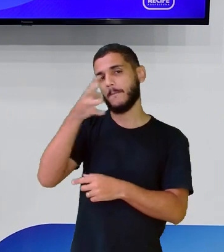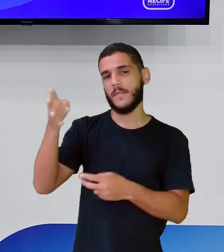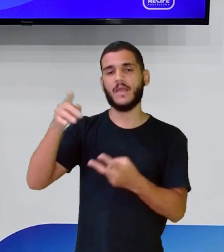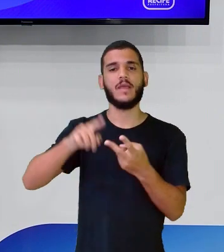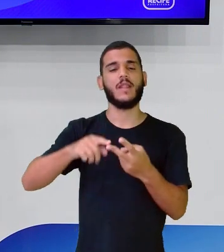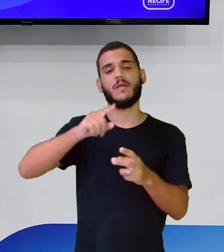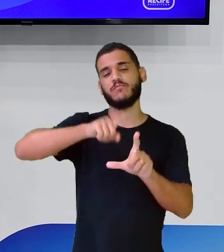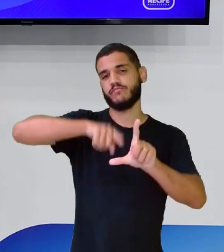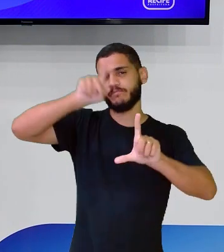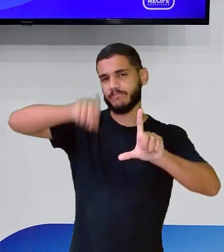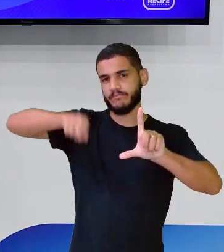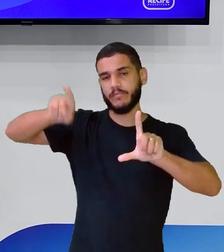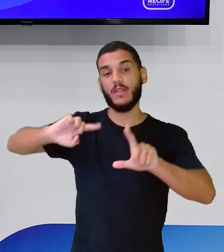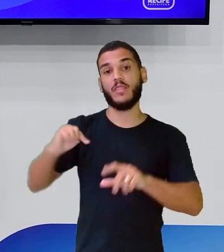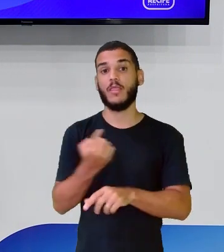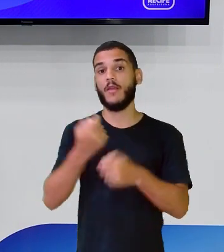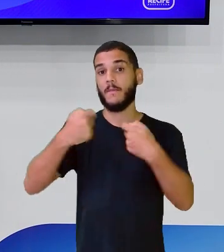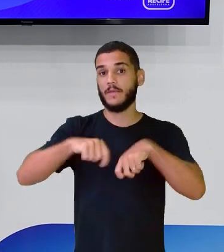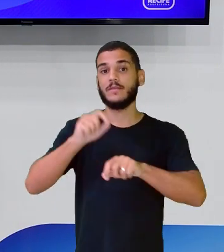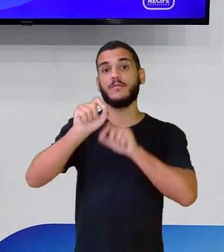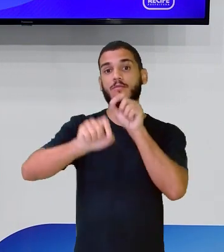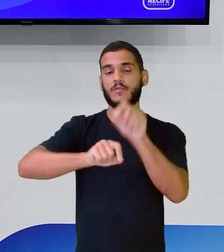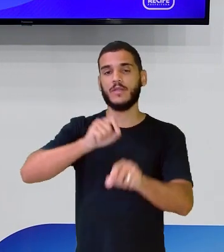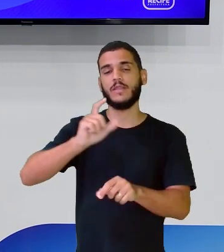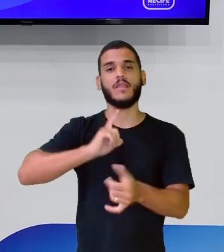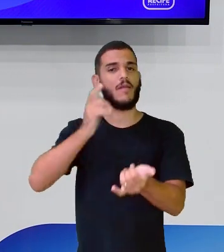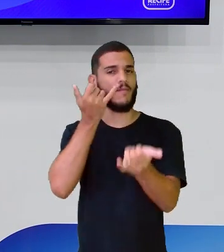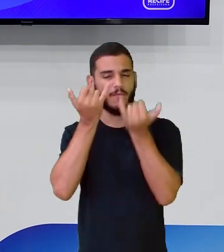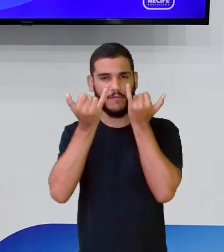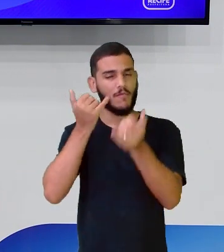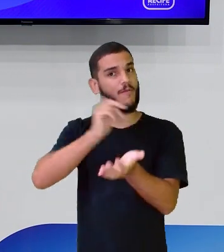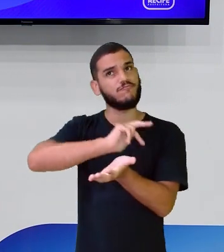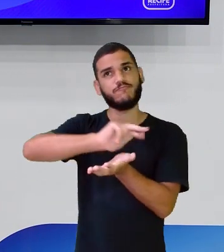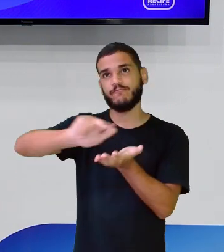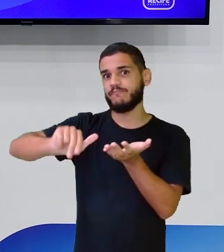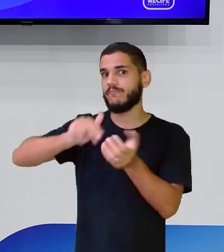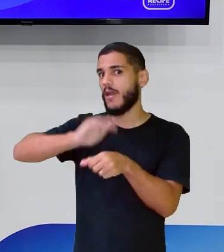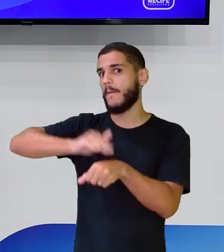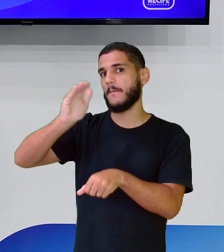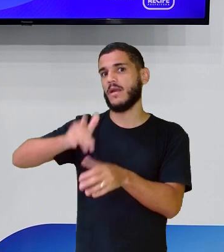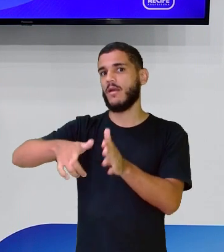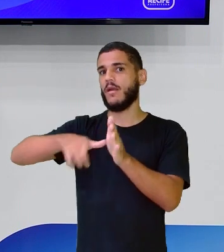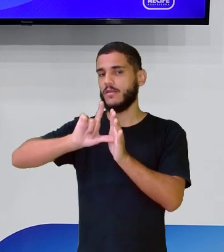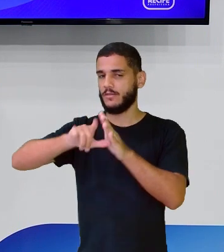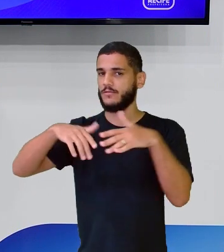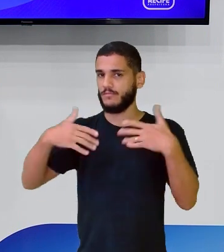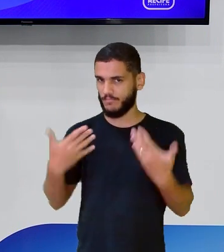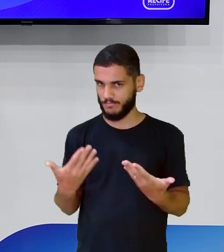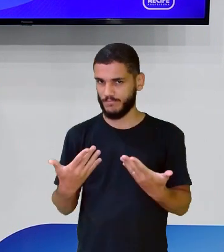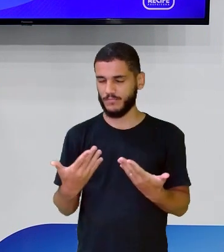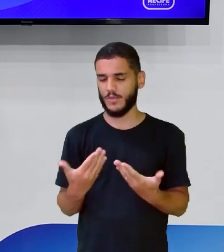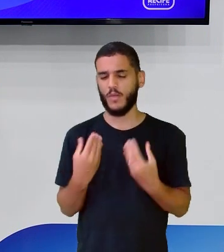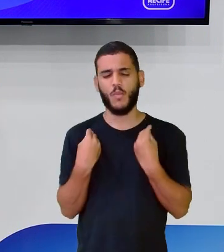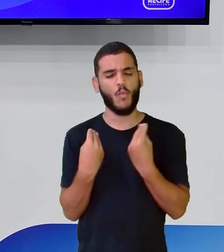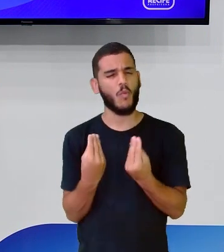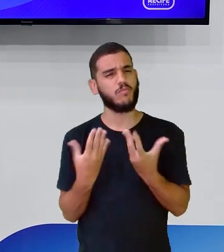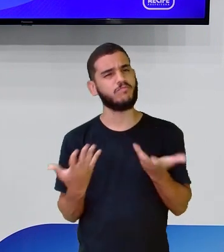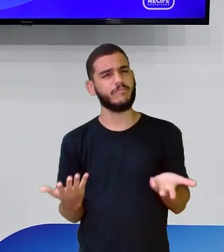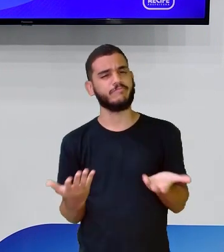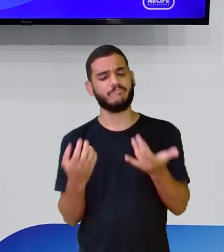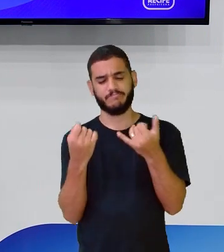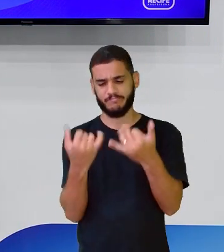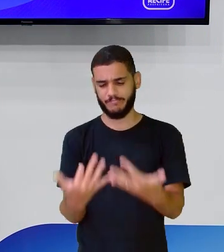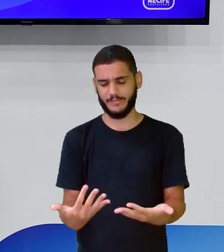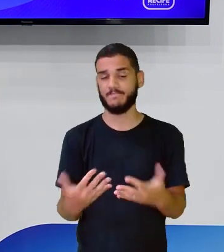em gráficos, a gente precisa ter informações anteriores. Como assim,